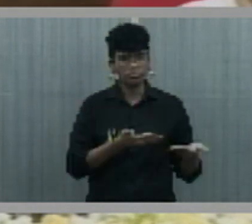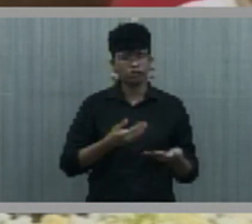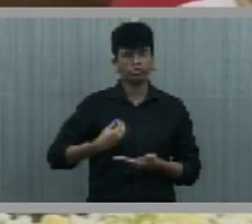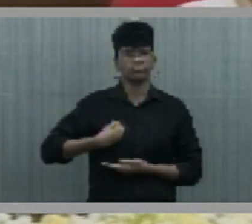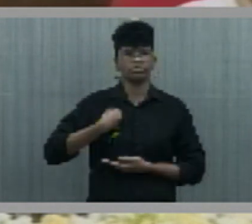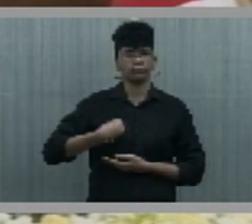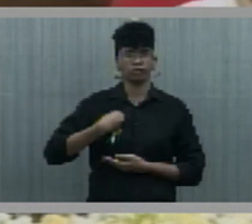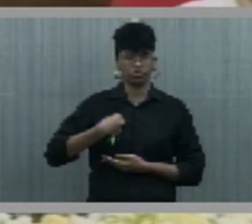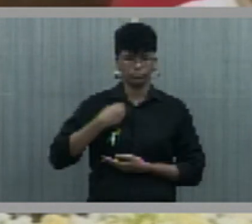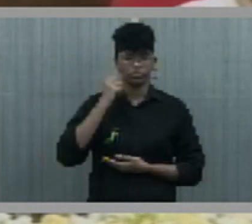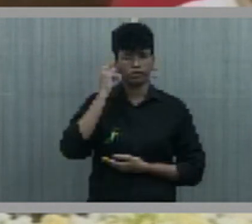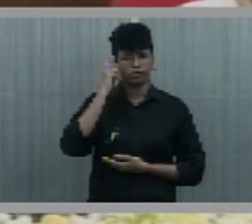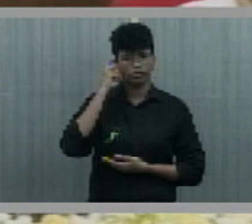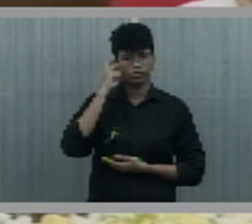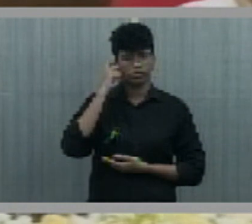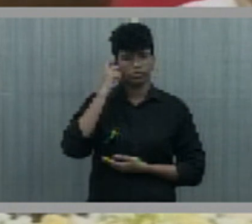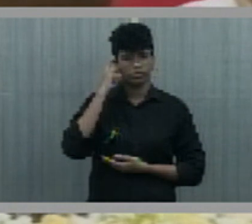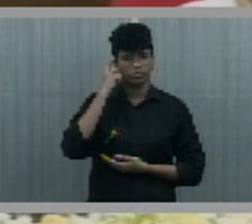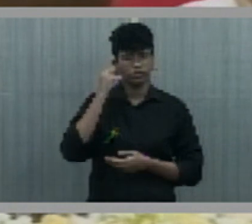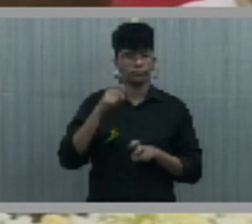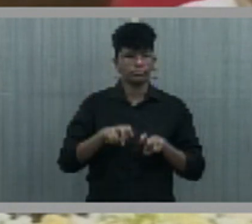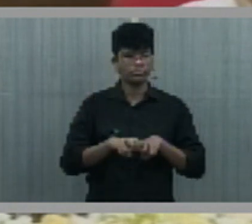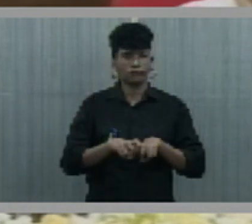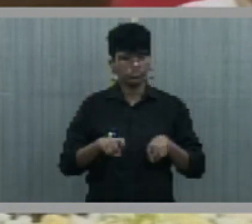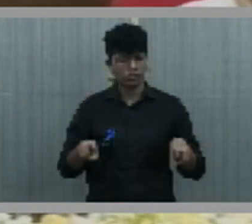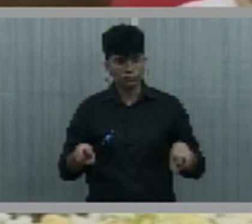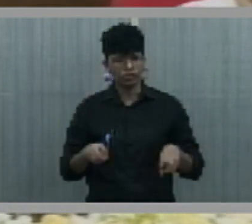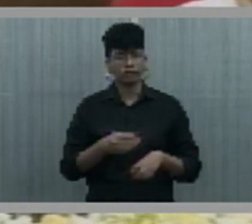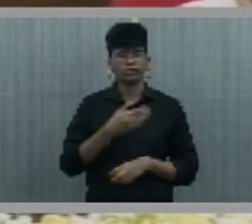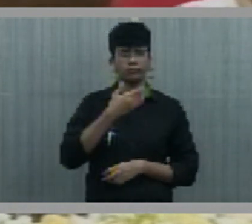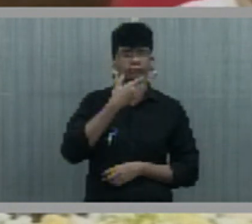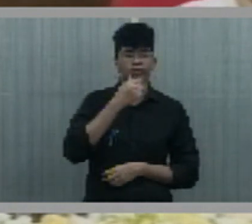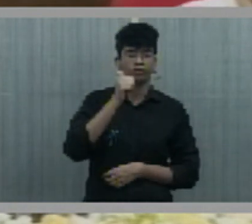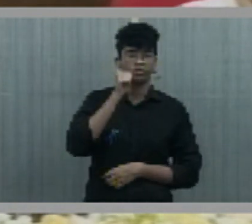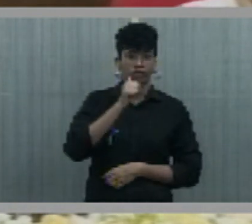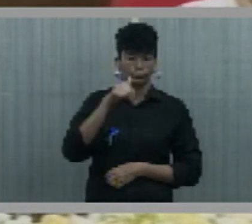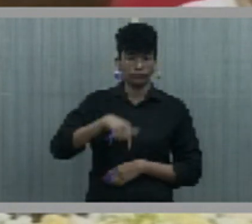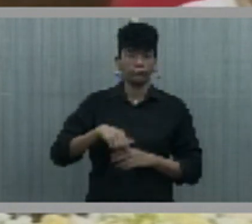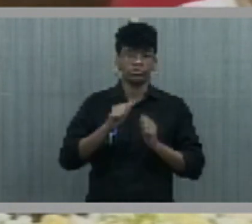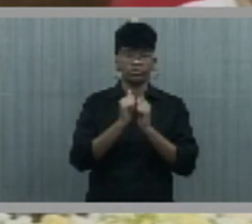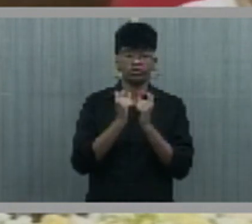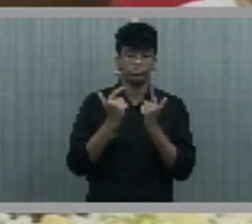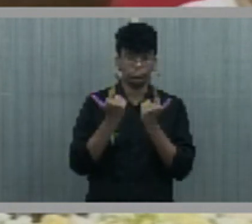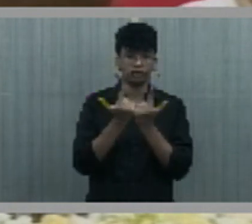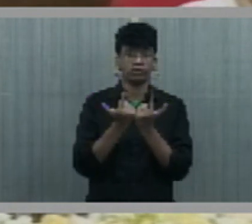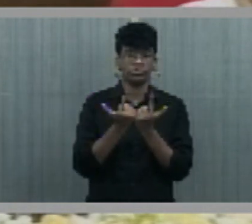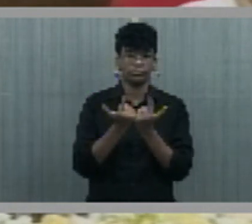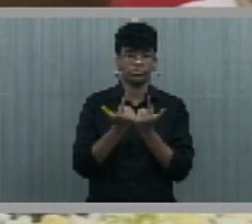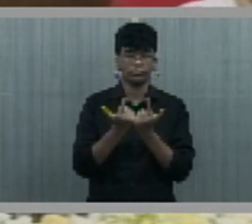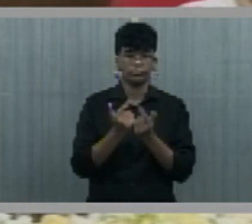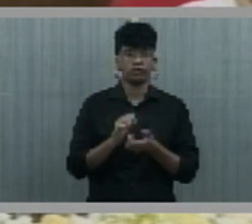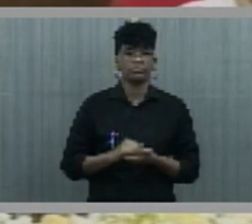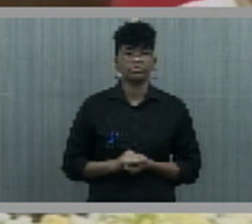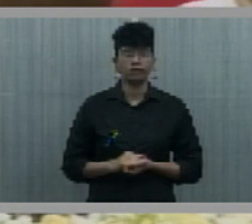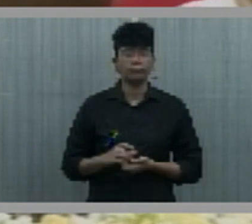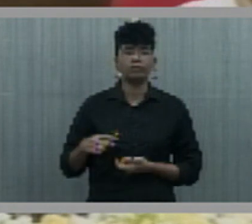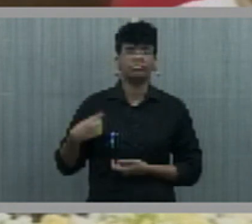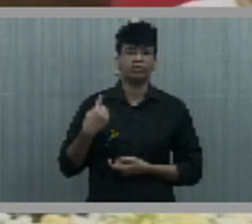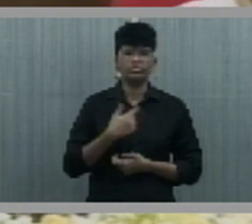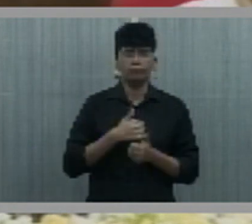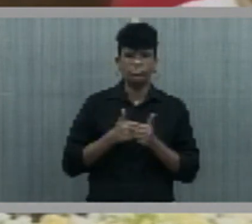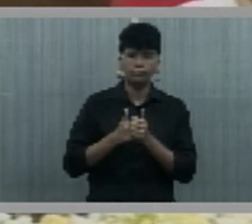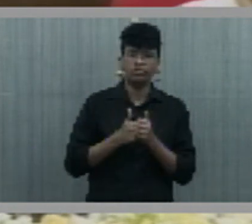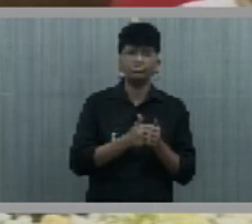aos excelentíssimos membros, excelentíssima membros desta casa, a ser conosco também